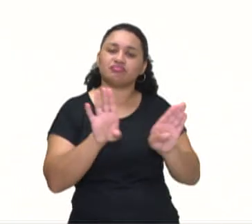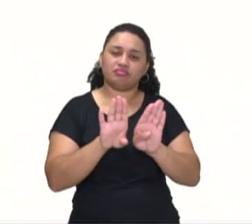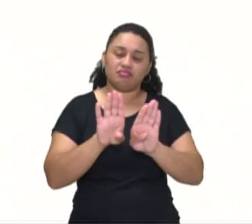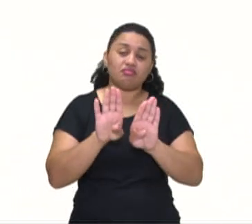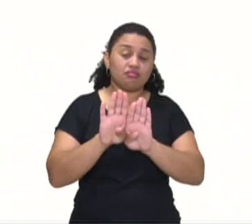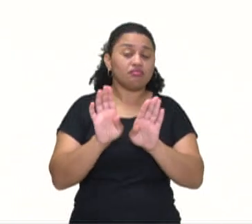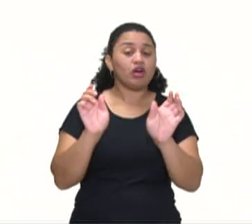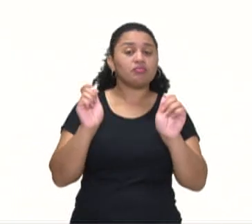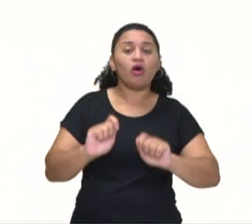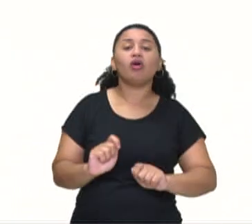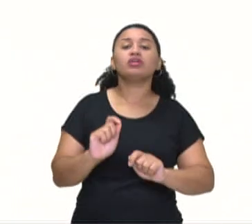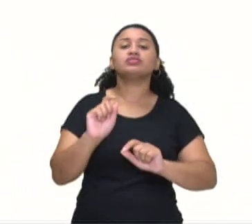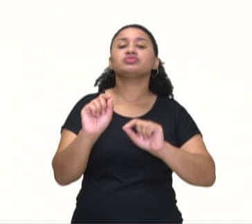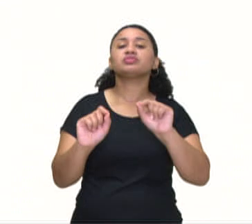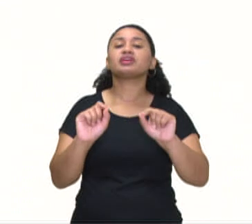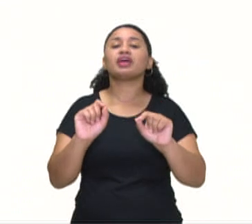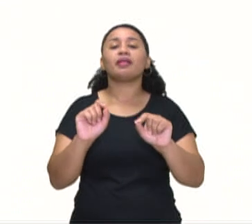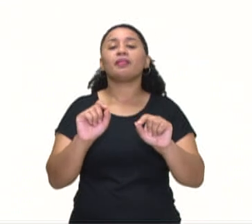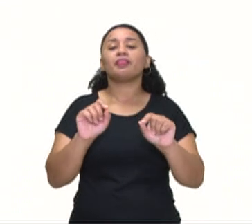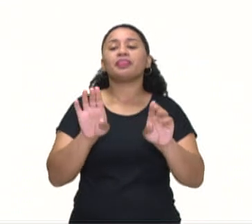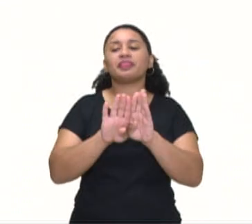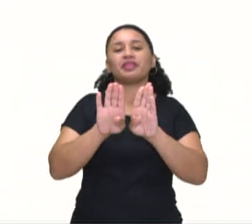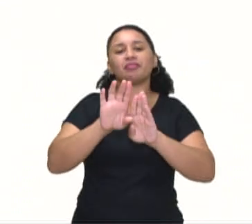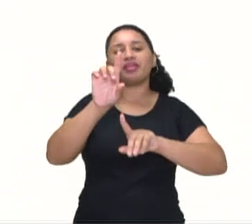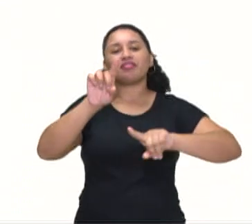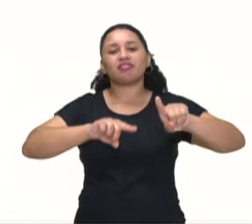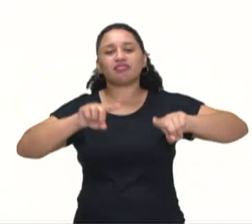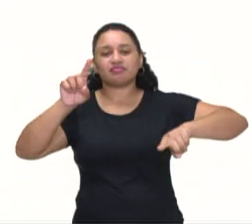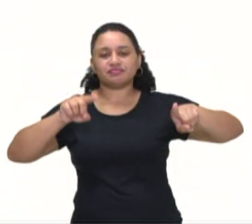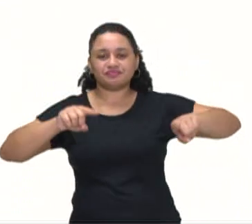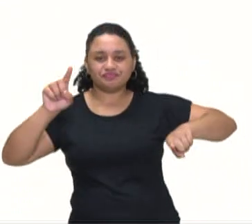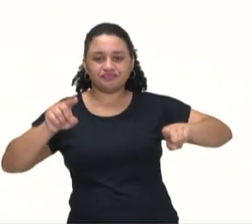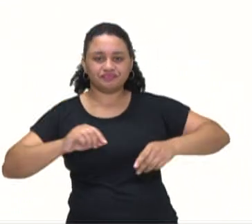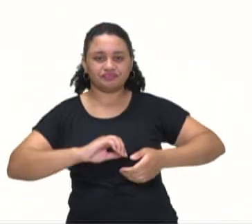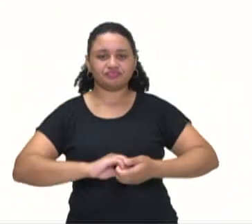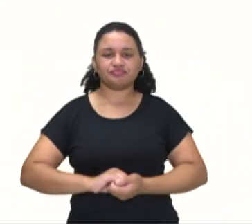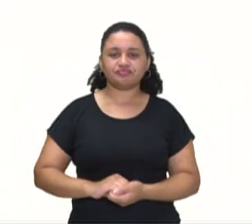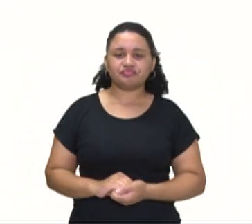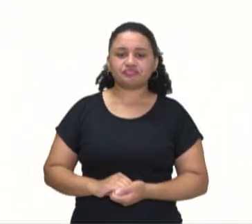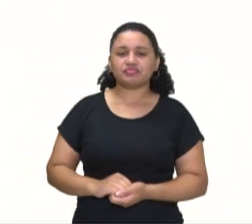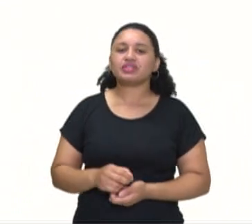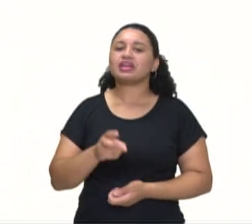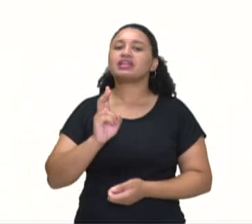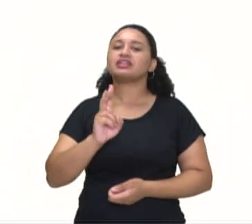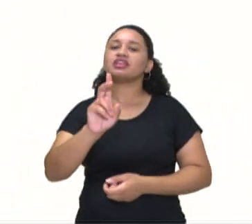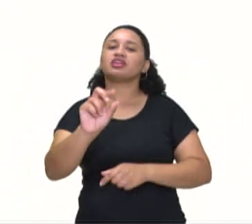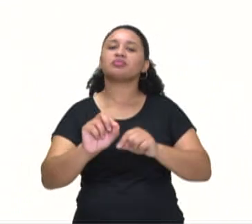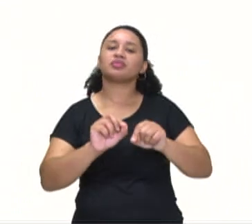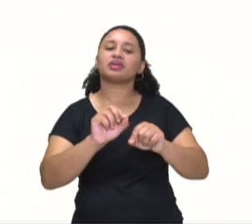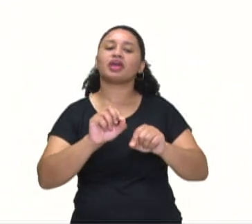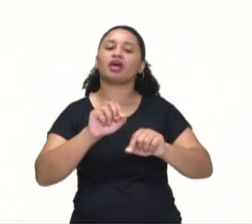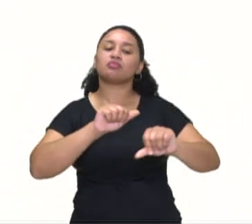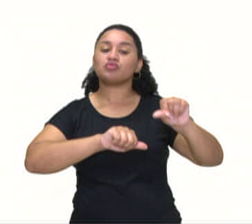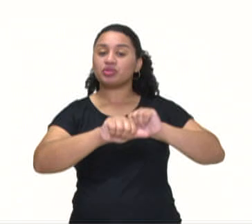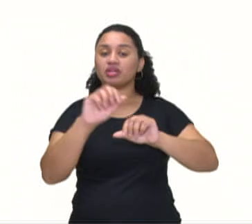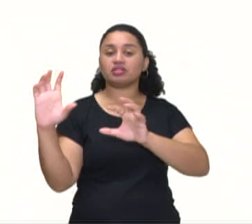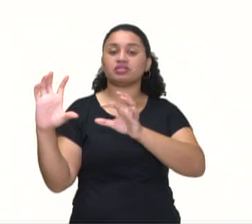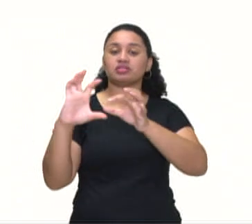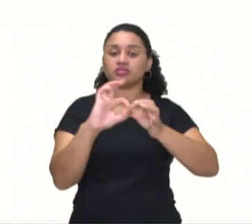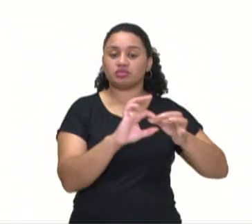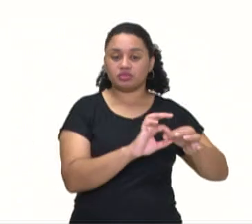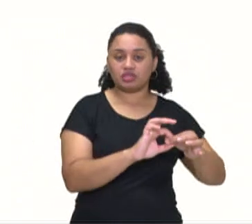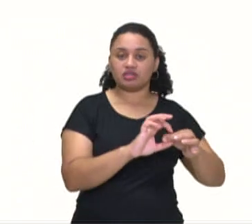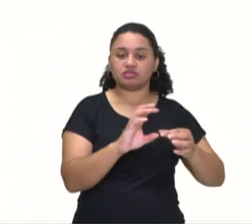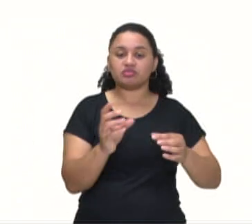estão sujeitas às mesmas oscilações. Cada vez que muda o contexto no qual uma cor